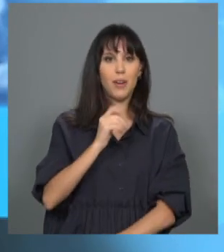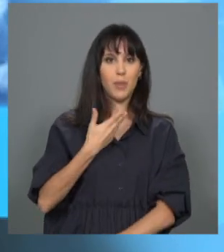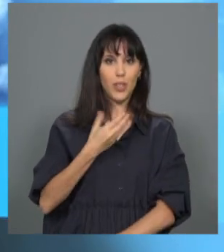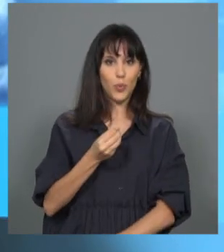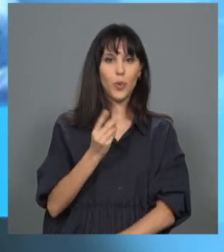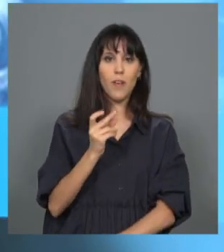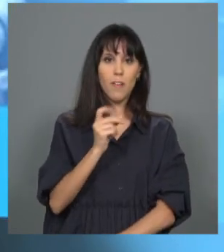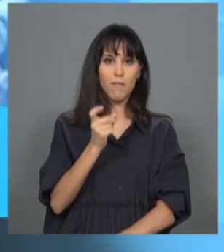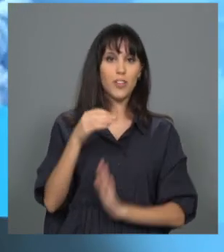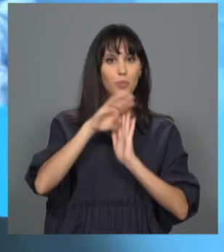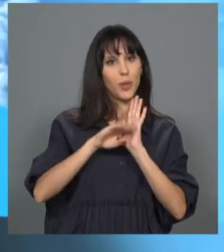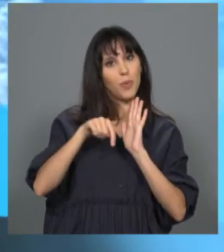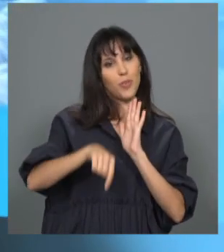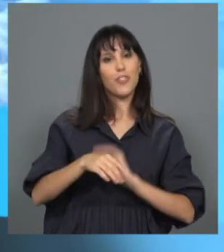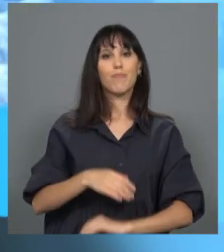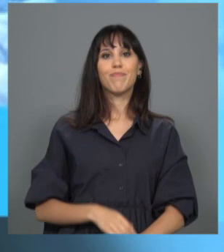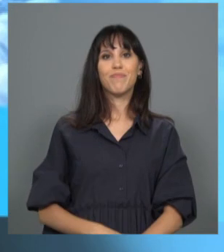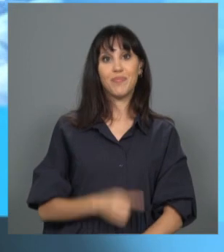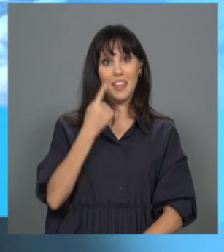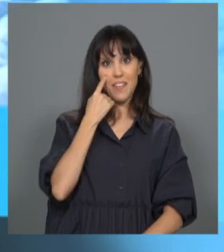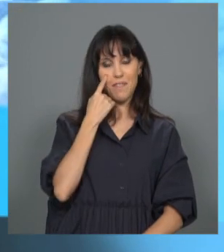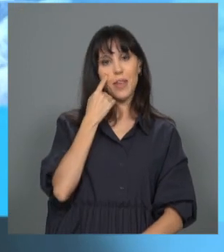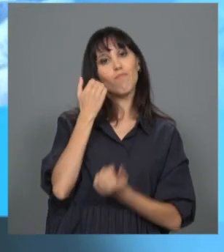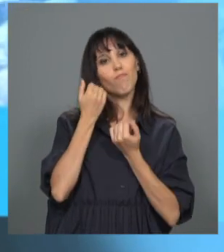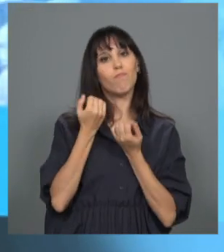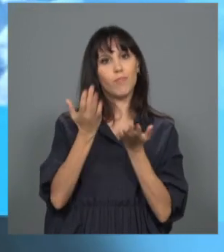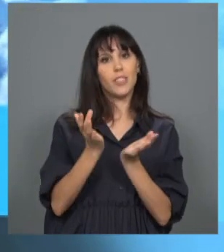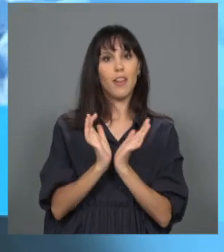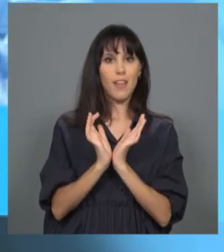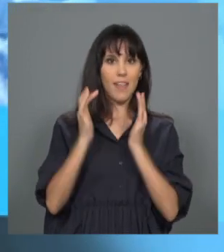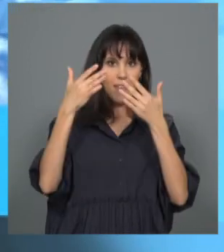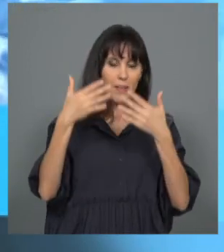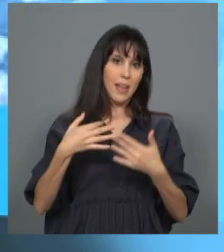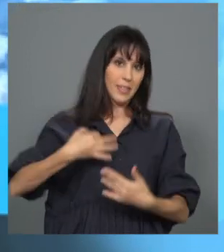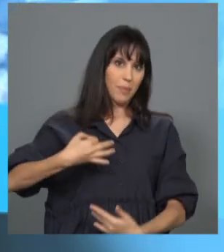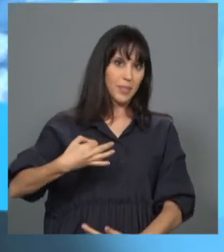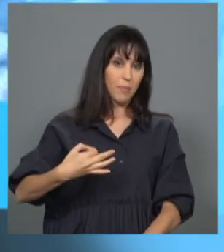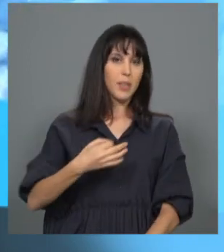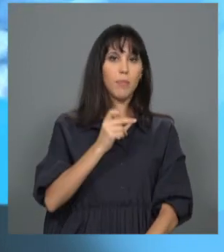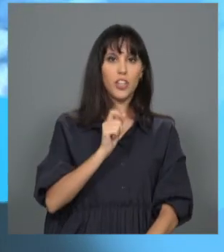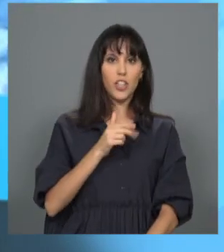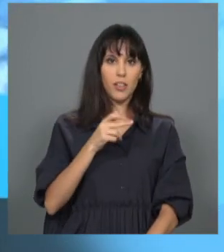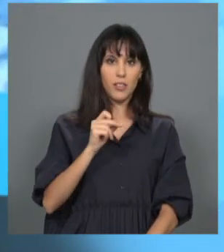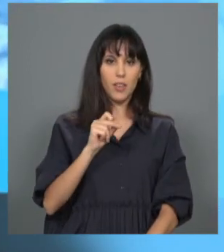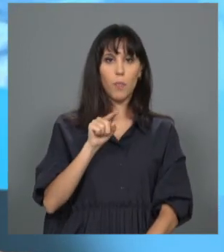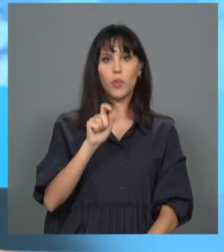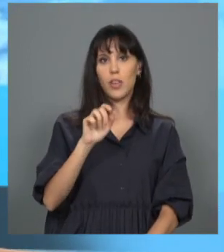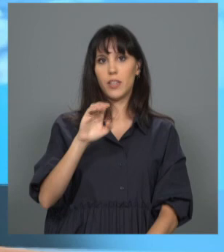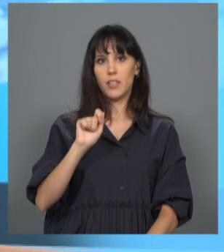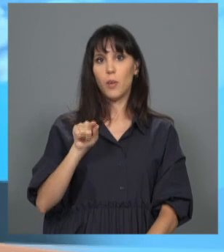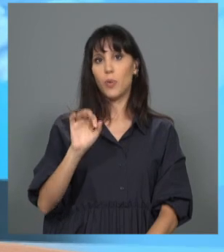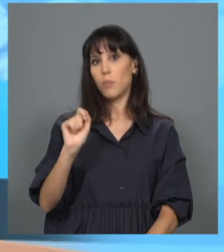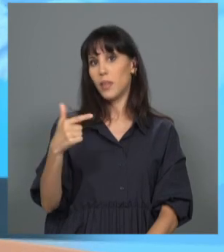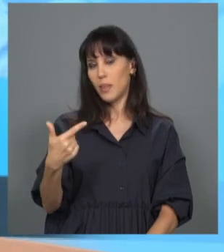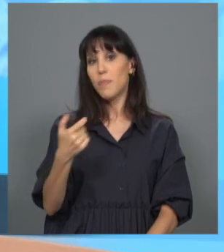neste programa. Acompanhe as notícias que partilhamos consigo a cada momento em agência.eclesia.pt.